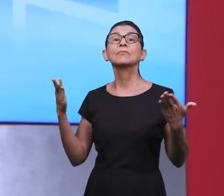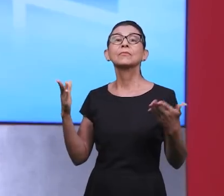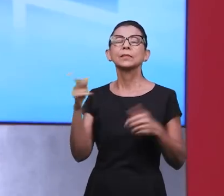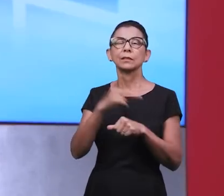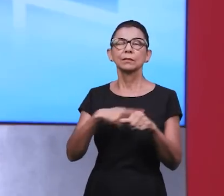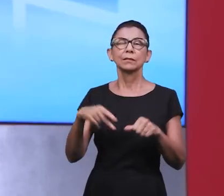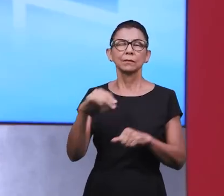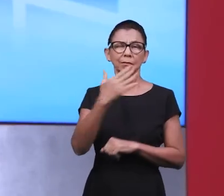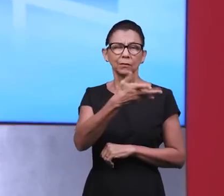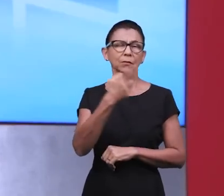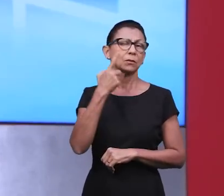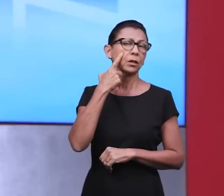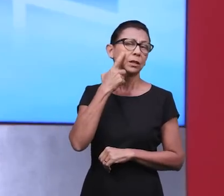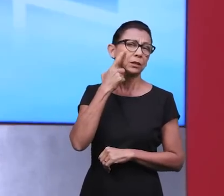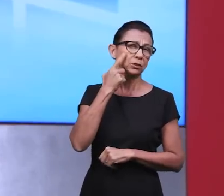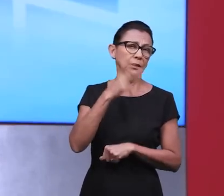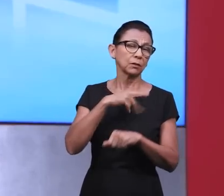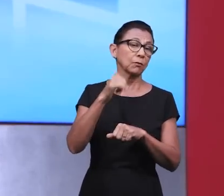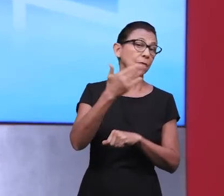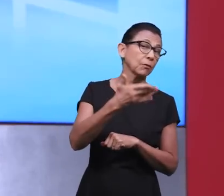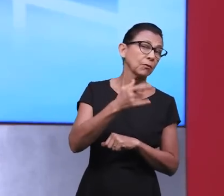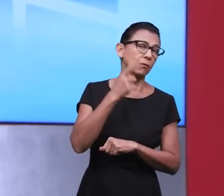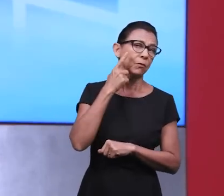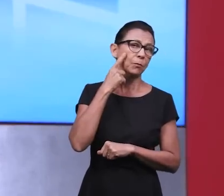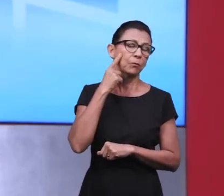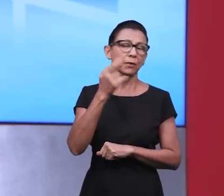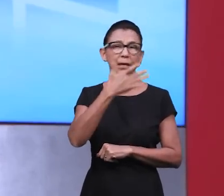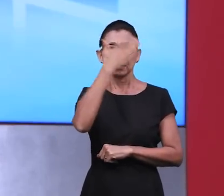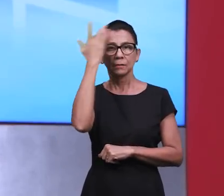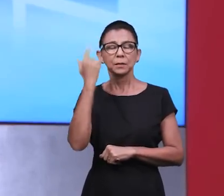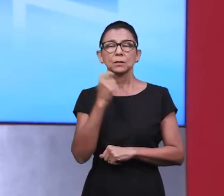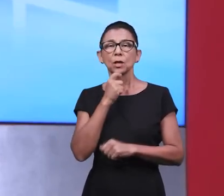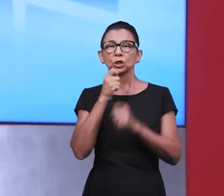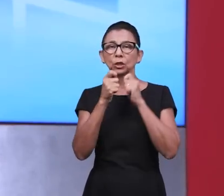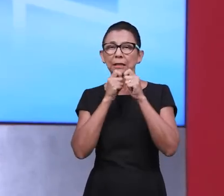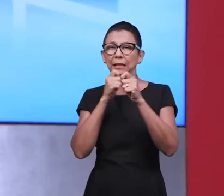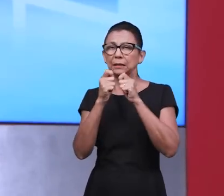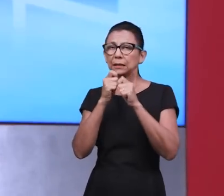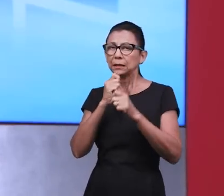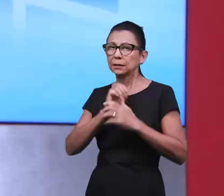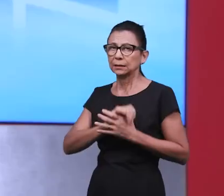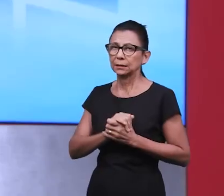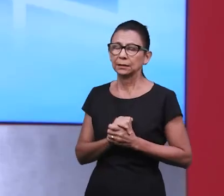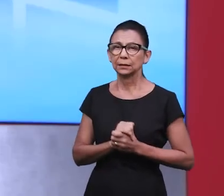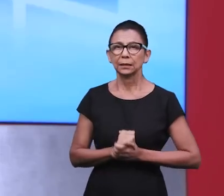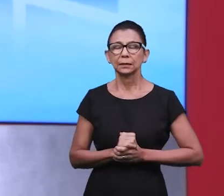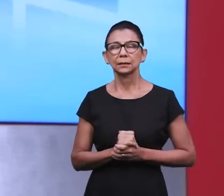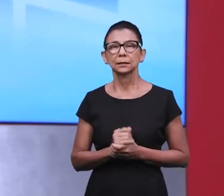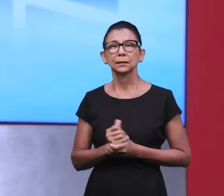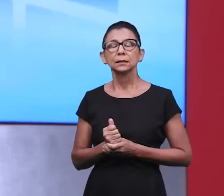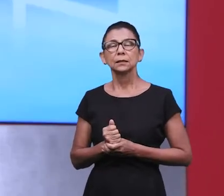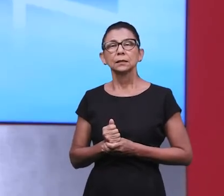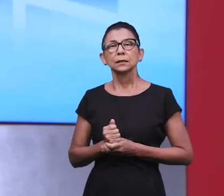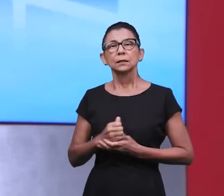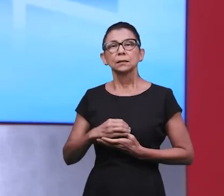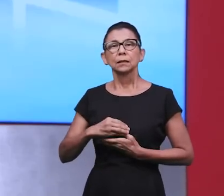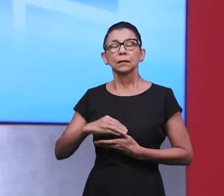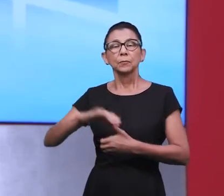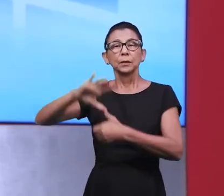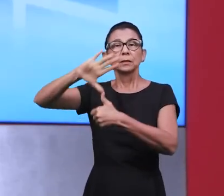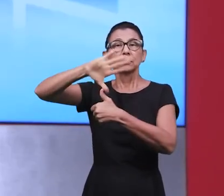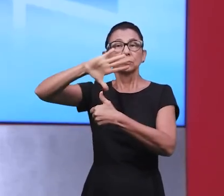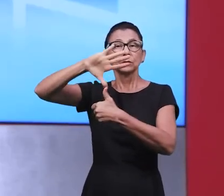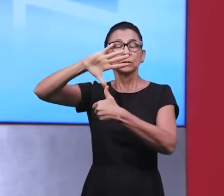exterior, hein? Vamos agora para o exterior com os nossos correspondentes, começando pela América do Norte, onde a nossa irmã estará